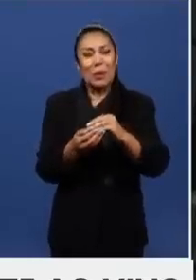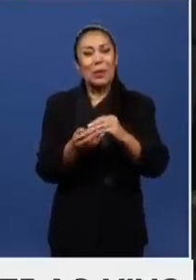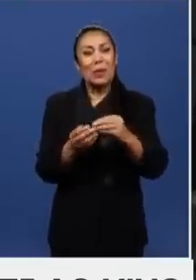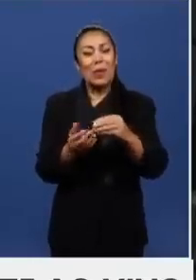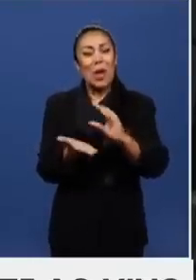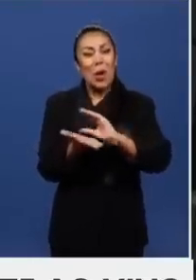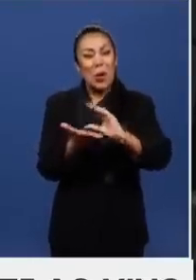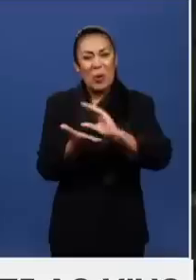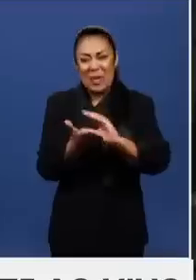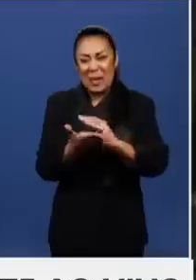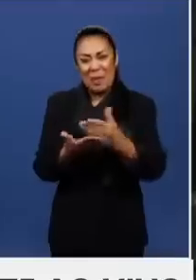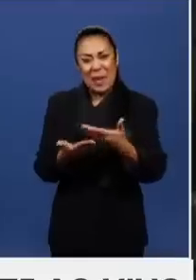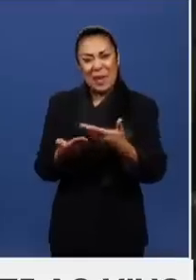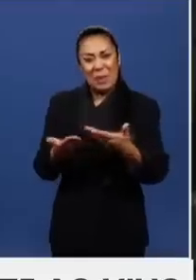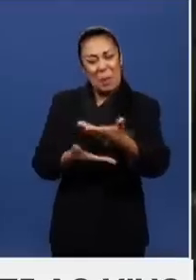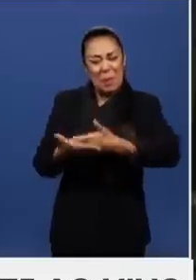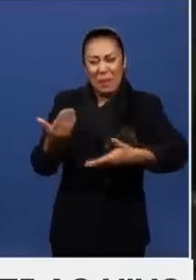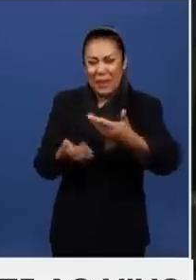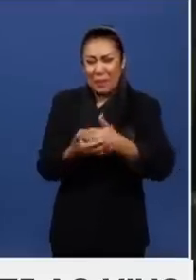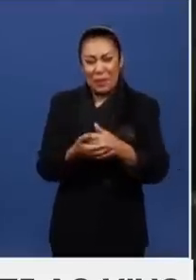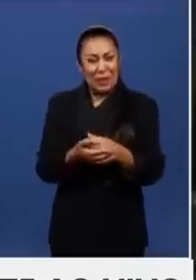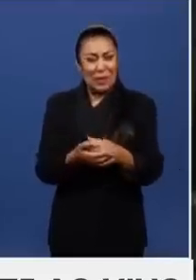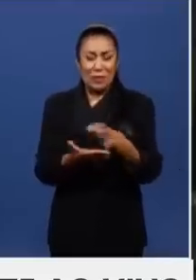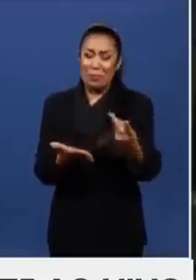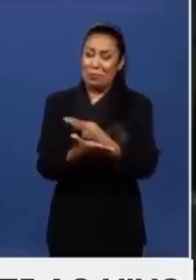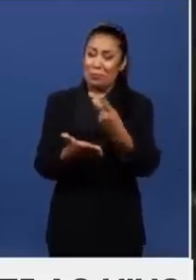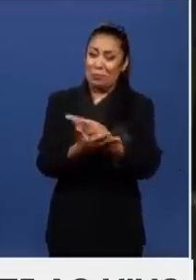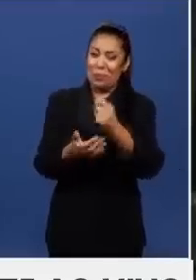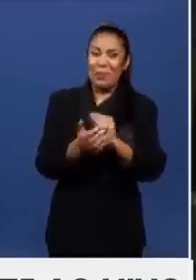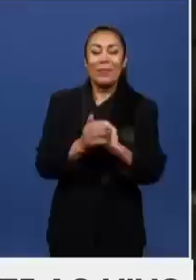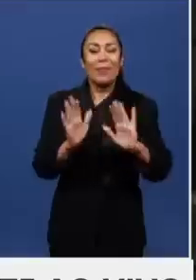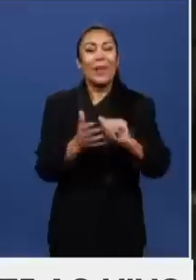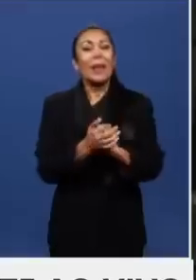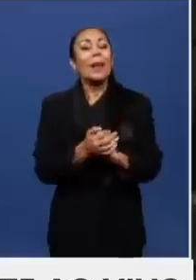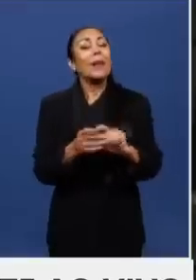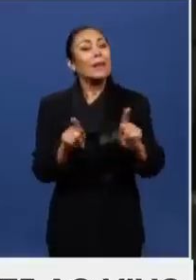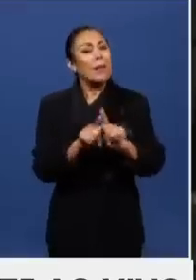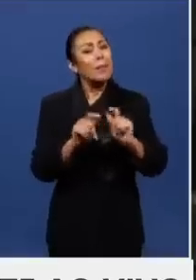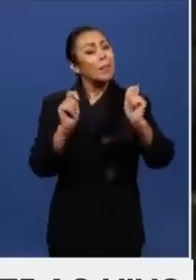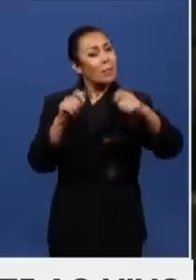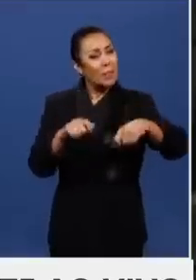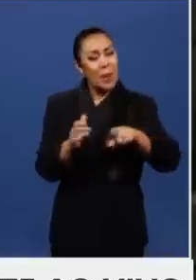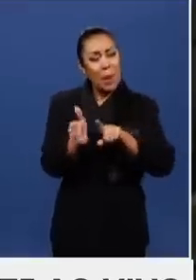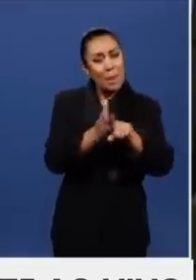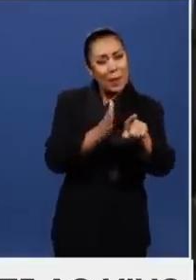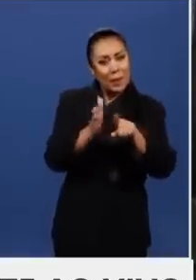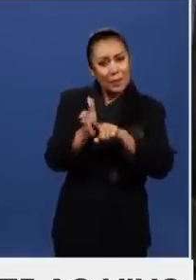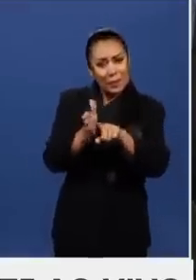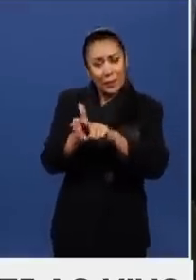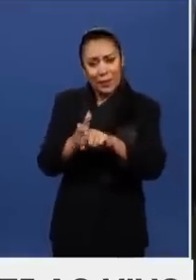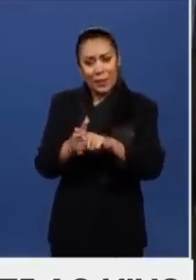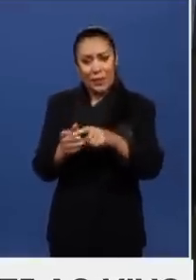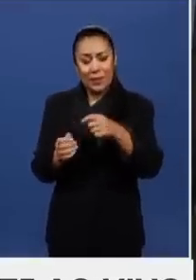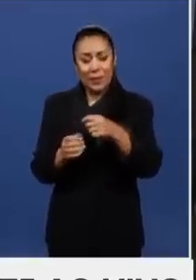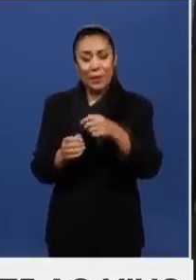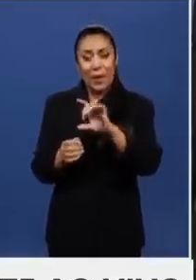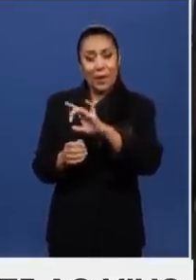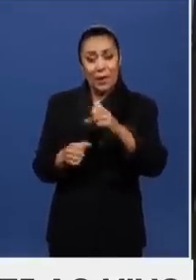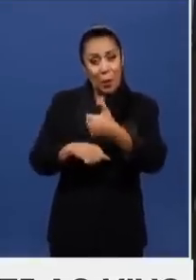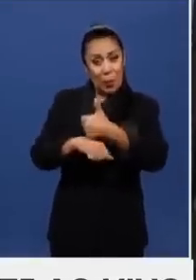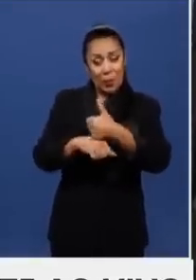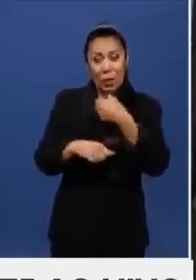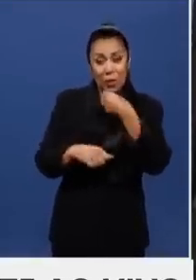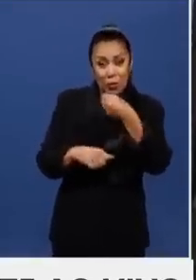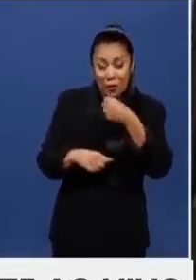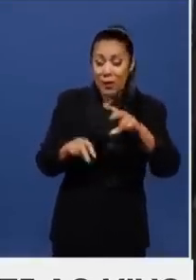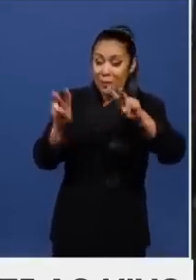participativo, não foi tão bem quanto no primeiro. É um formato que possibilita também as perguntas dos jornalistas que trazem temas importantes,